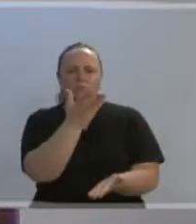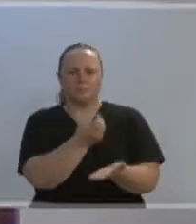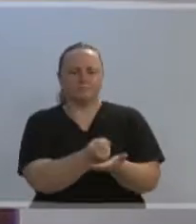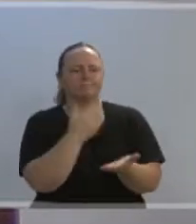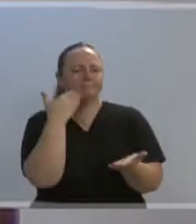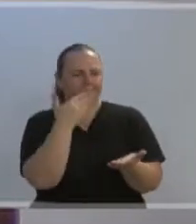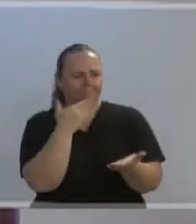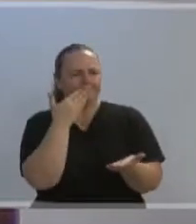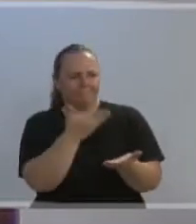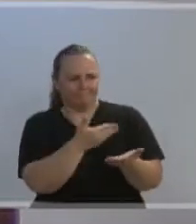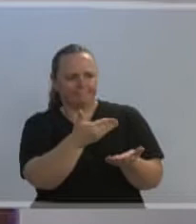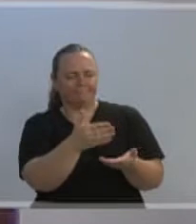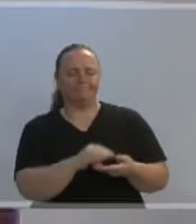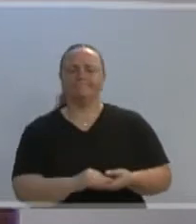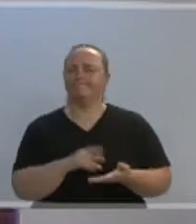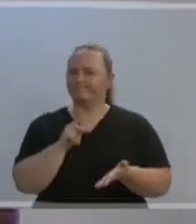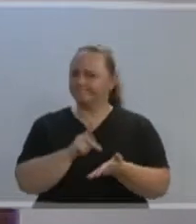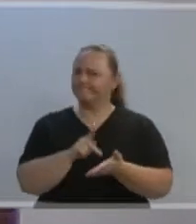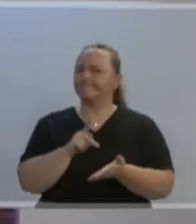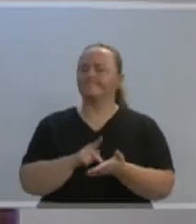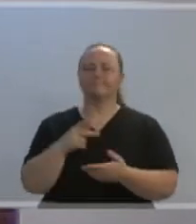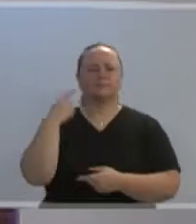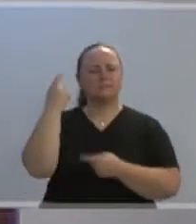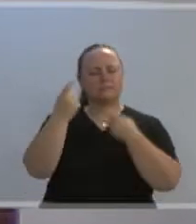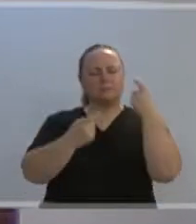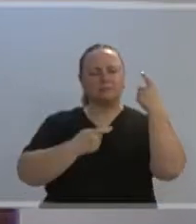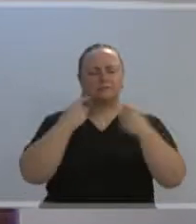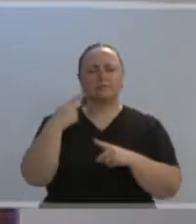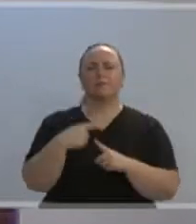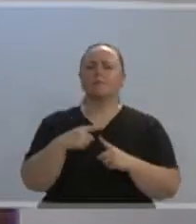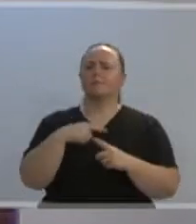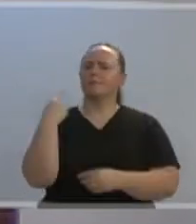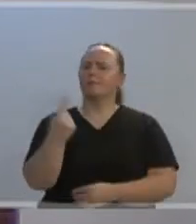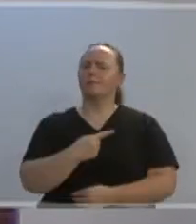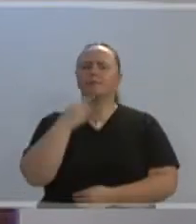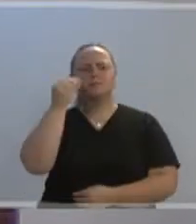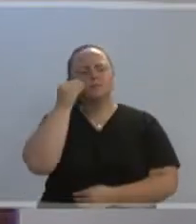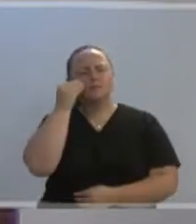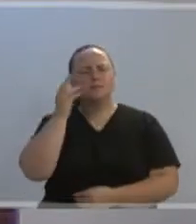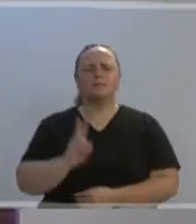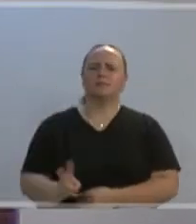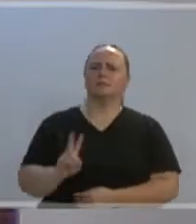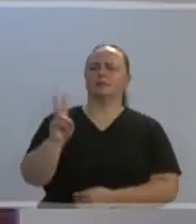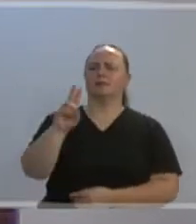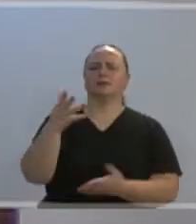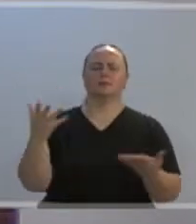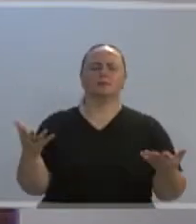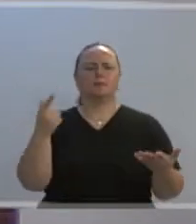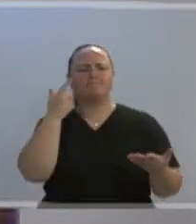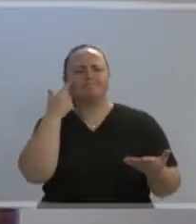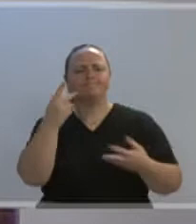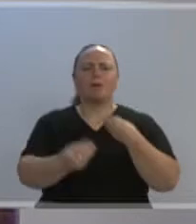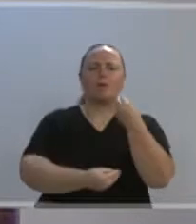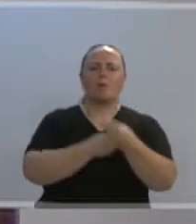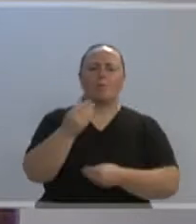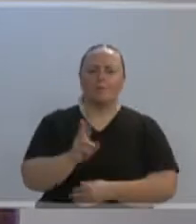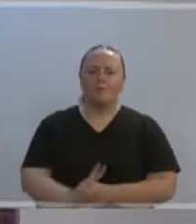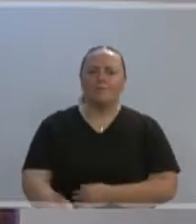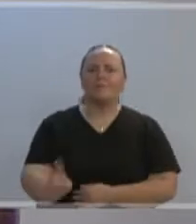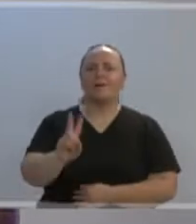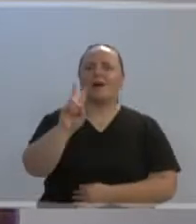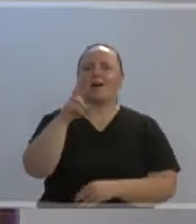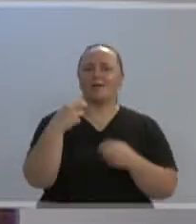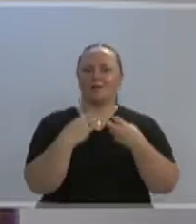fala, exatamente essa é uma preocupação de valorização que a gente vem fazendo aqui. O trabalho é de tentarmos encontrar fórmulas de valorizar o transporte